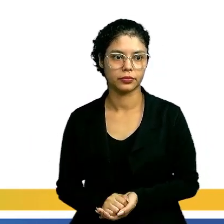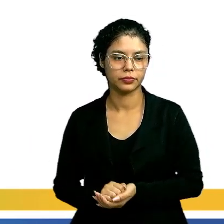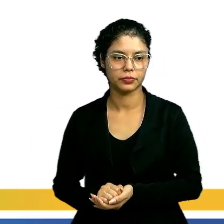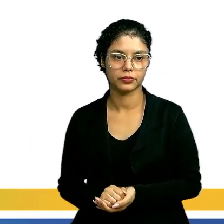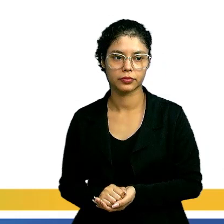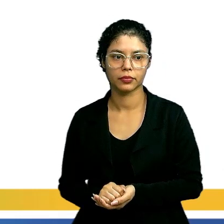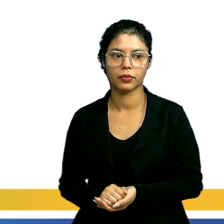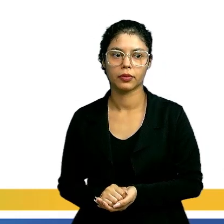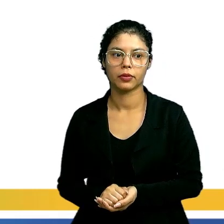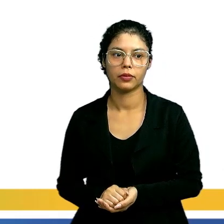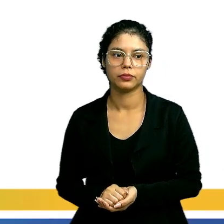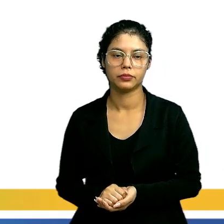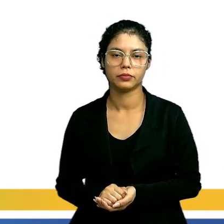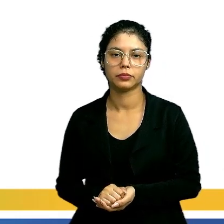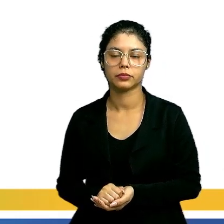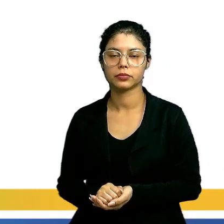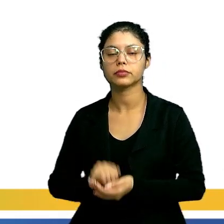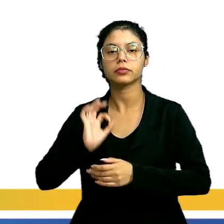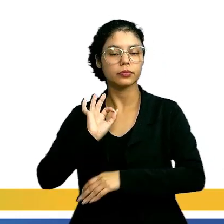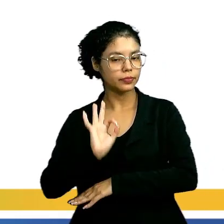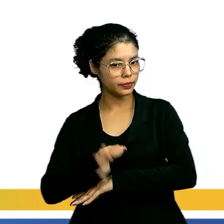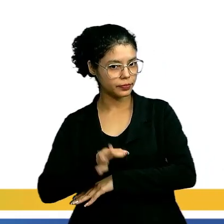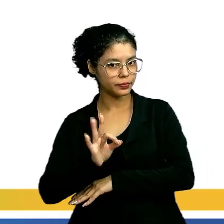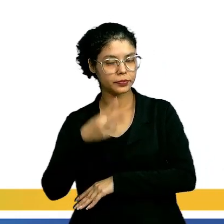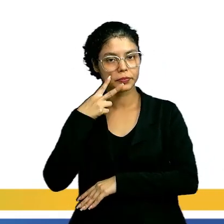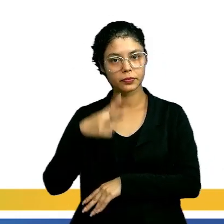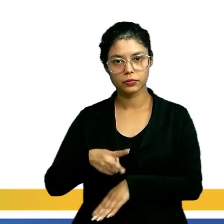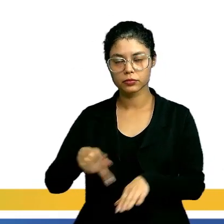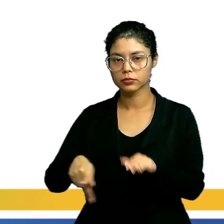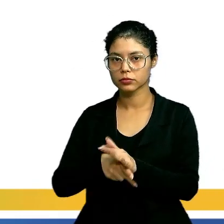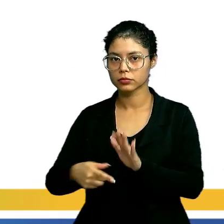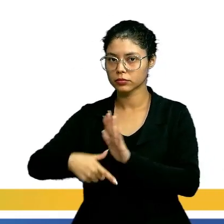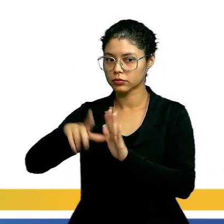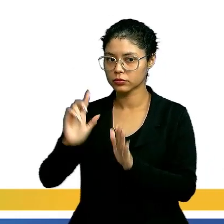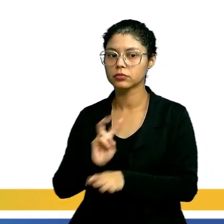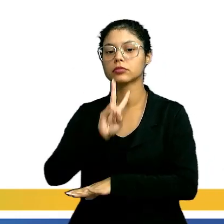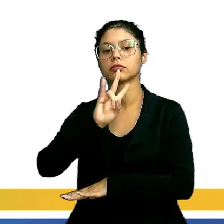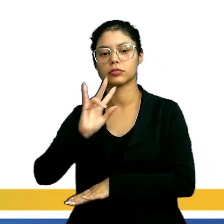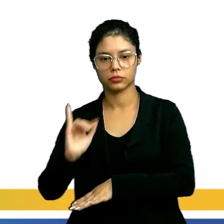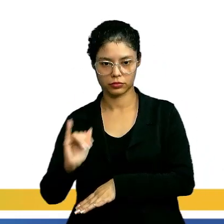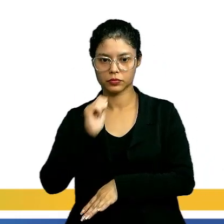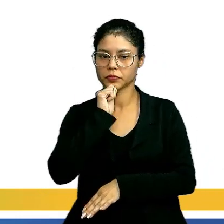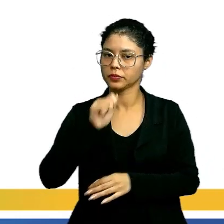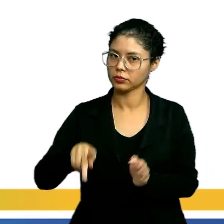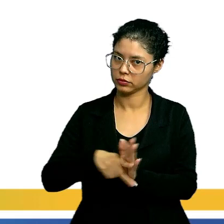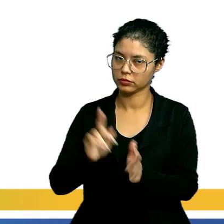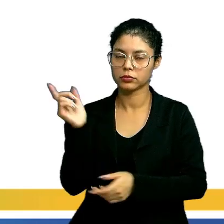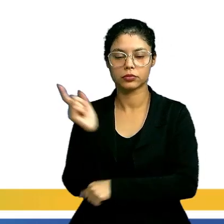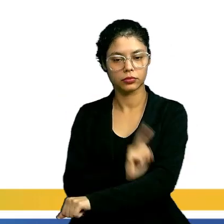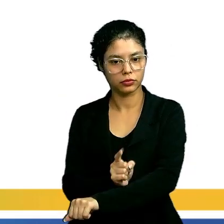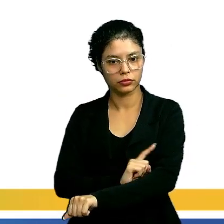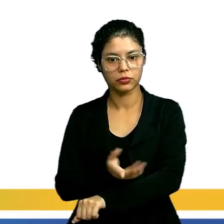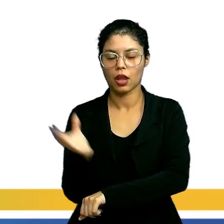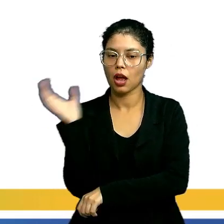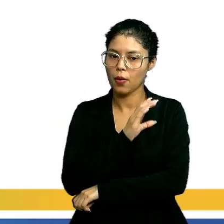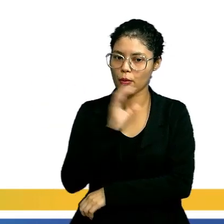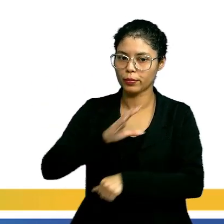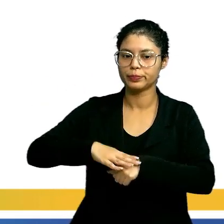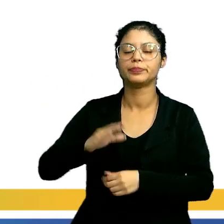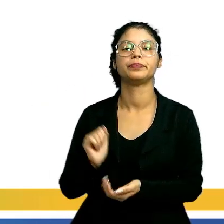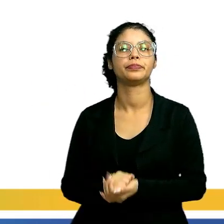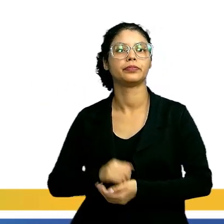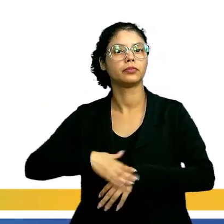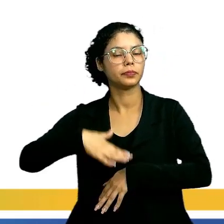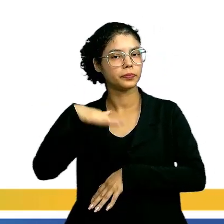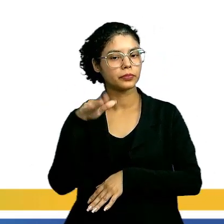grama. Isso, de certa forma, como vimos anteriormente, ele vai sim propiciar uma maior velocidade, devido